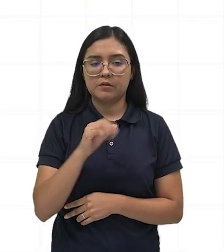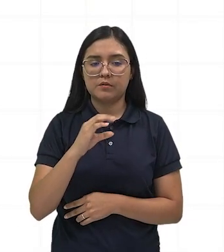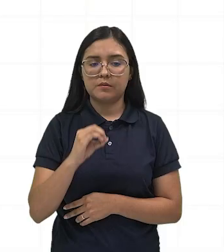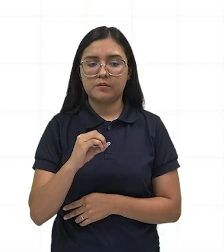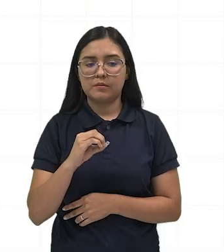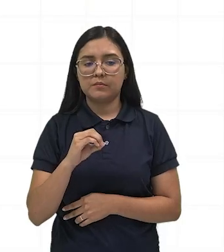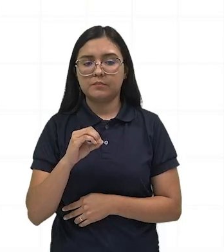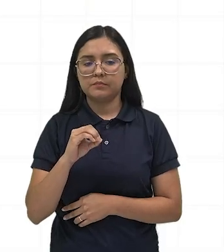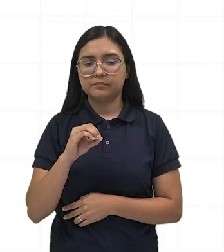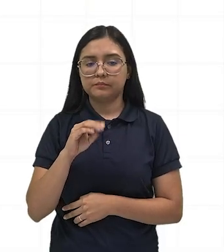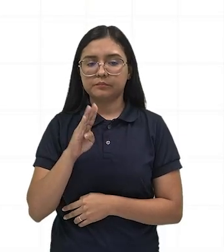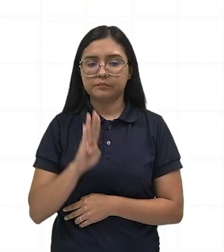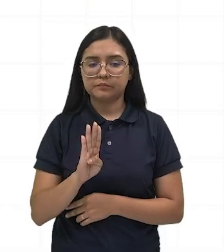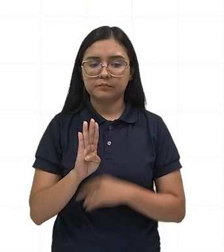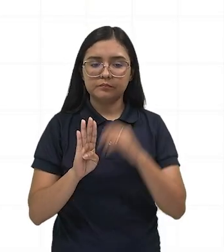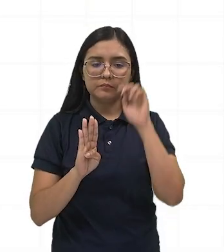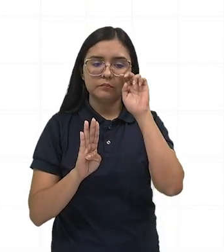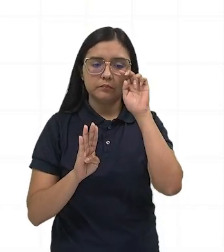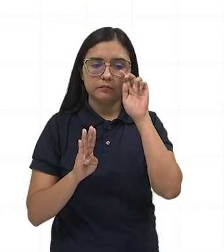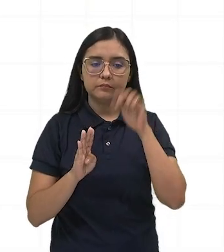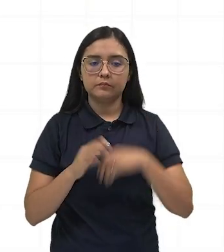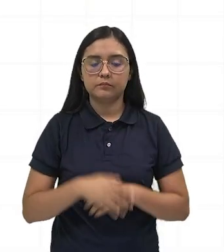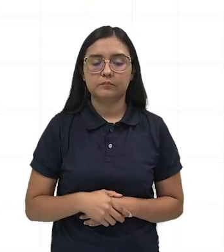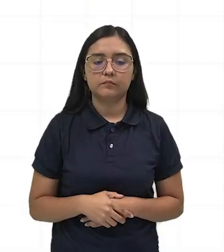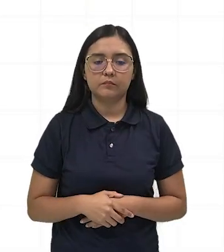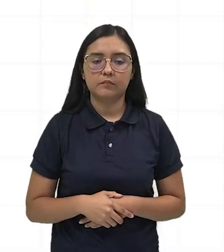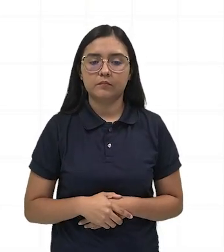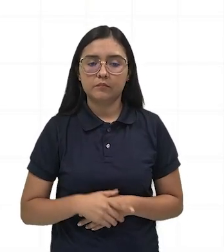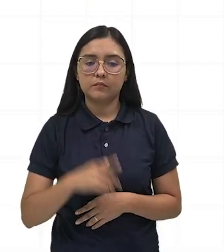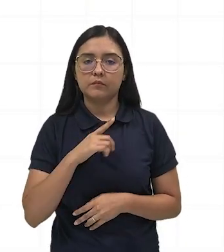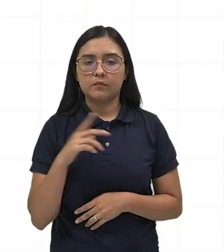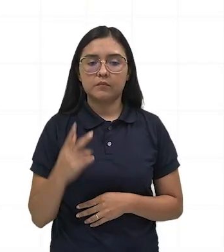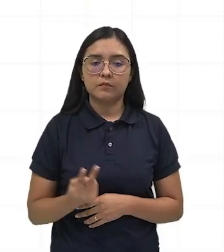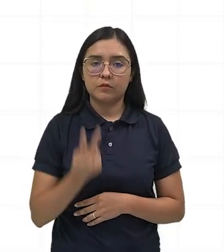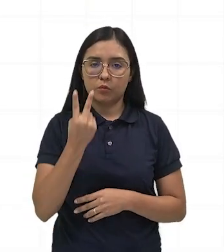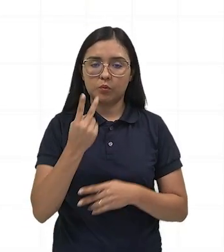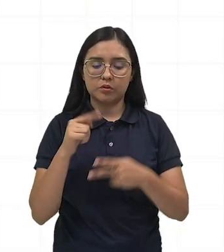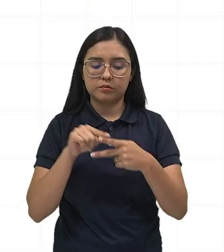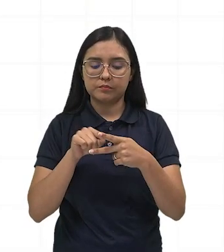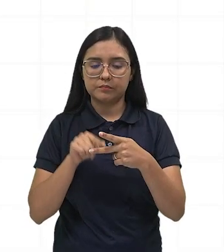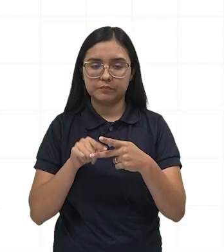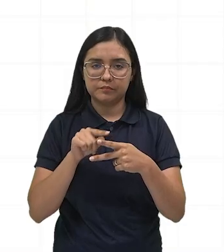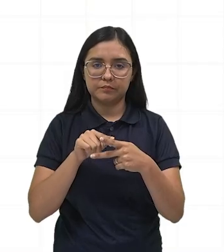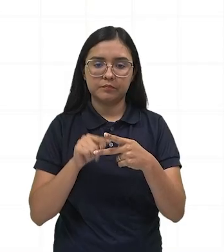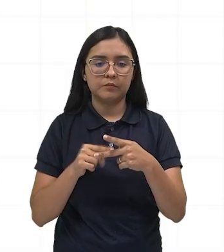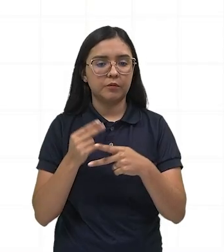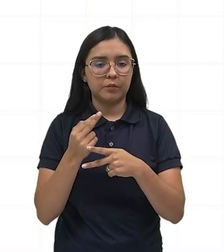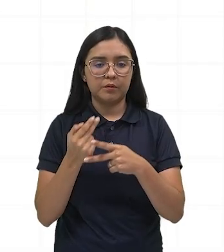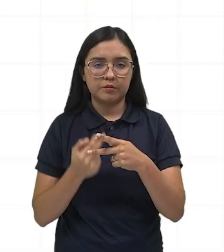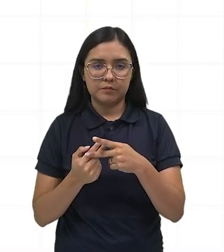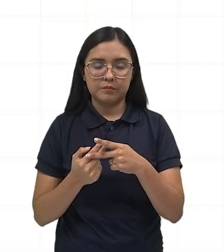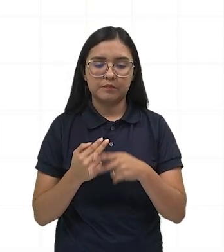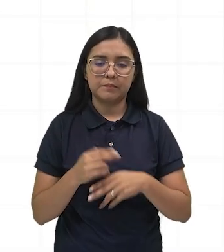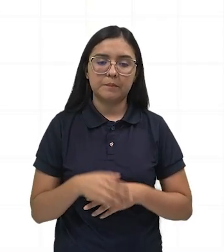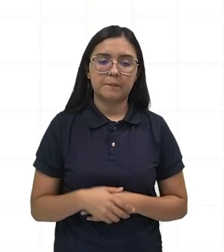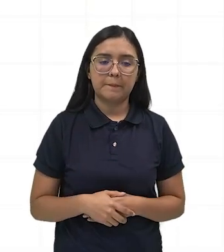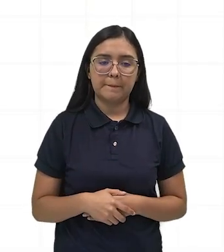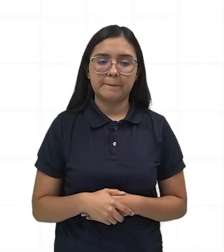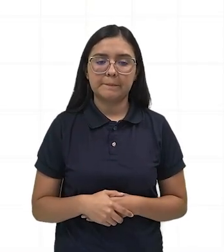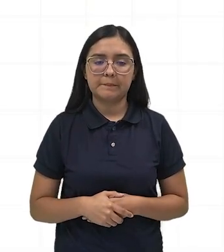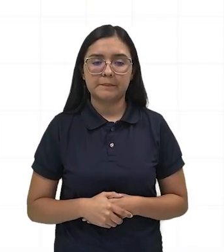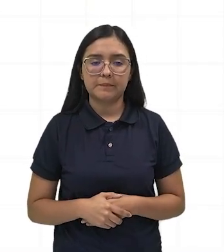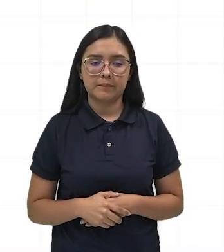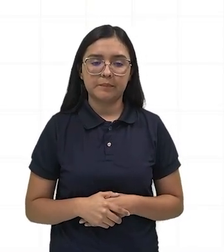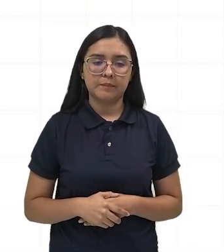AOB, ele foi dividido em duas partes. Ou seja, ele virou o